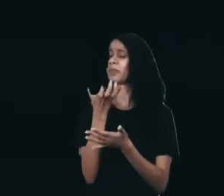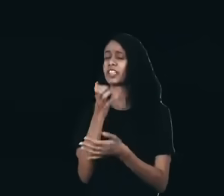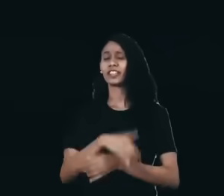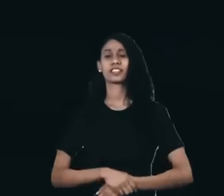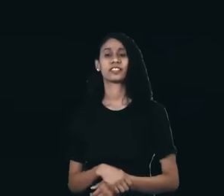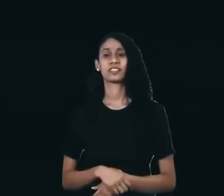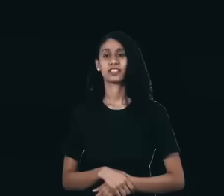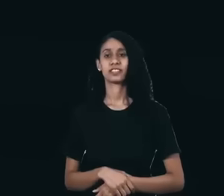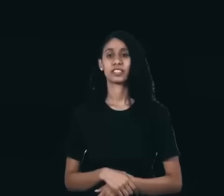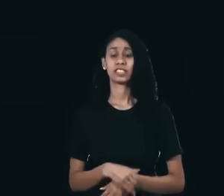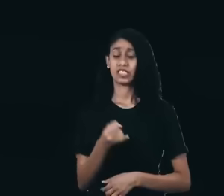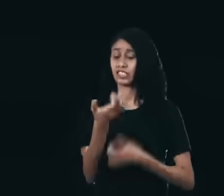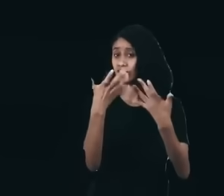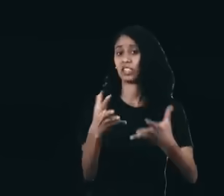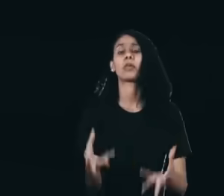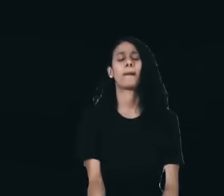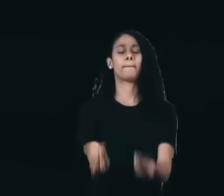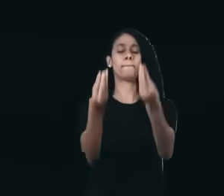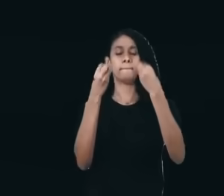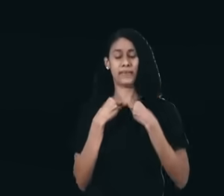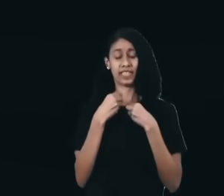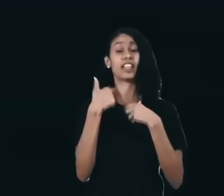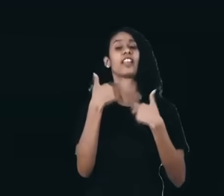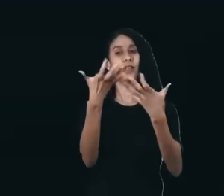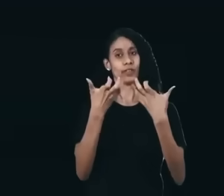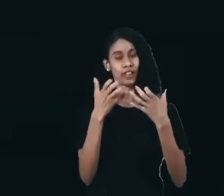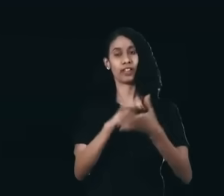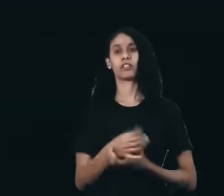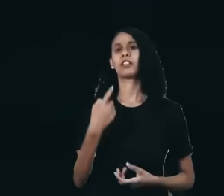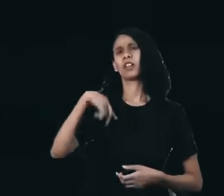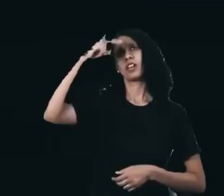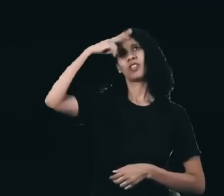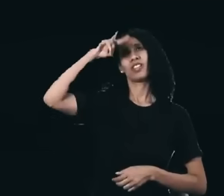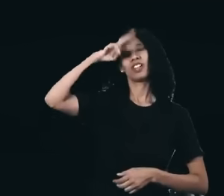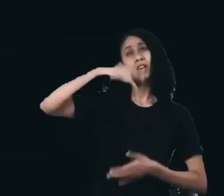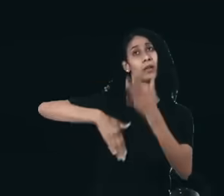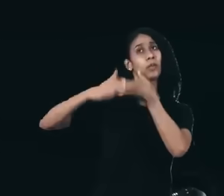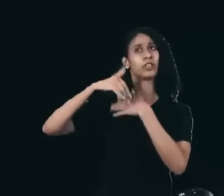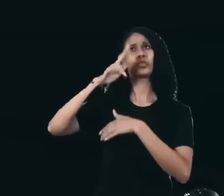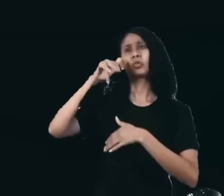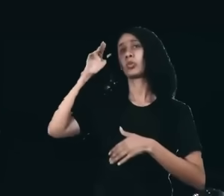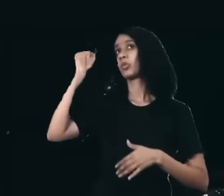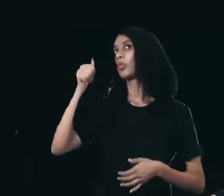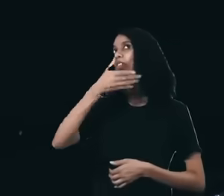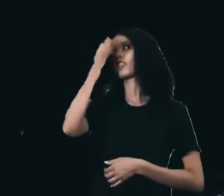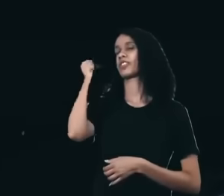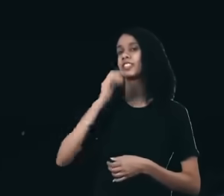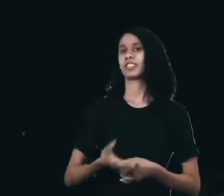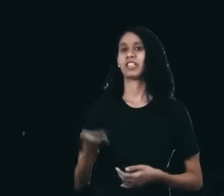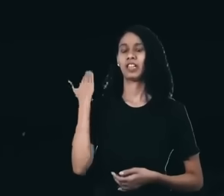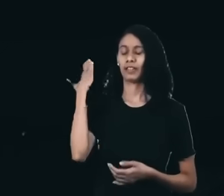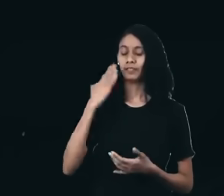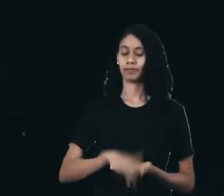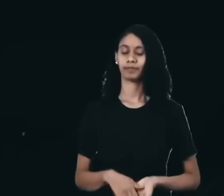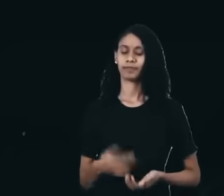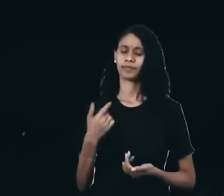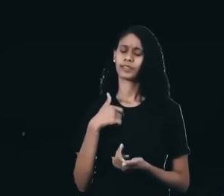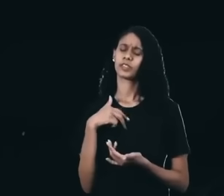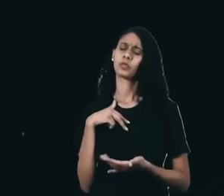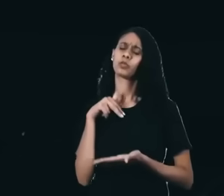Pois se você não quer, dê a mim, eu quero. Gente, eu me lembro muito bem, eu nunca vou me esquecer desse dia. Eu